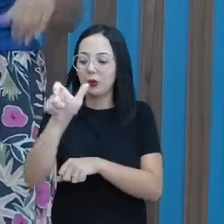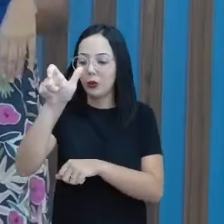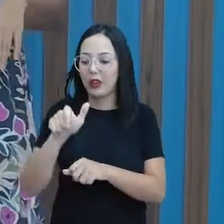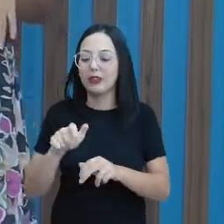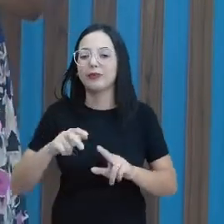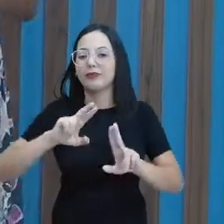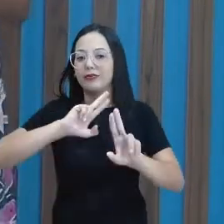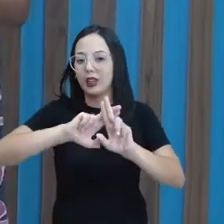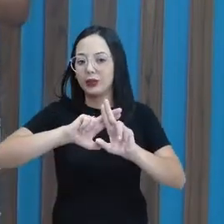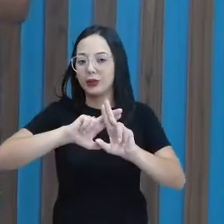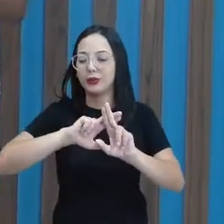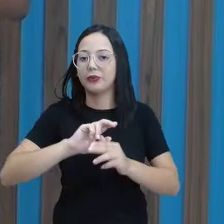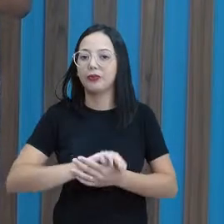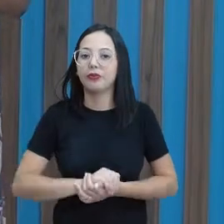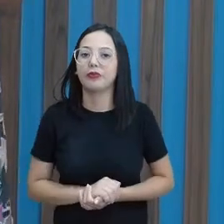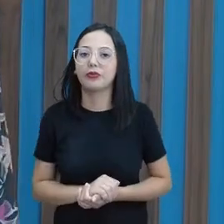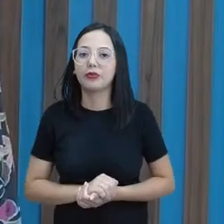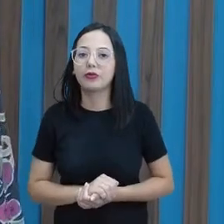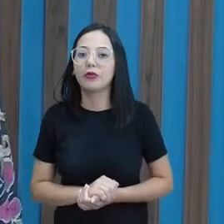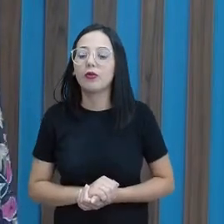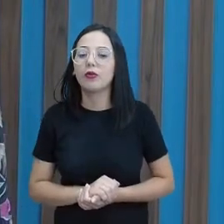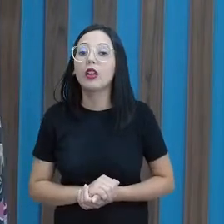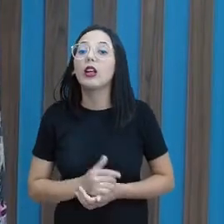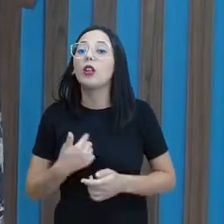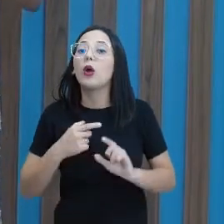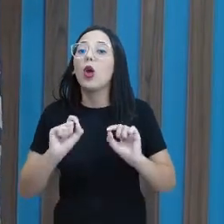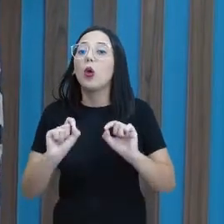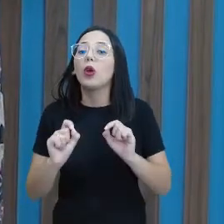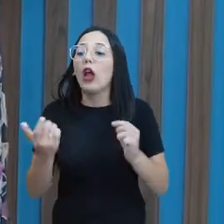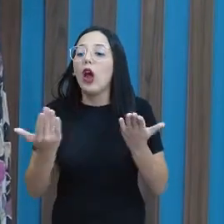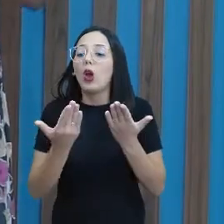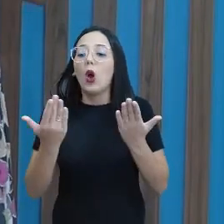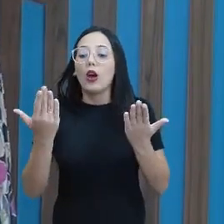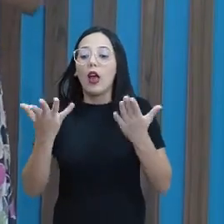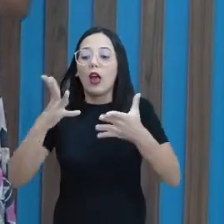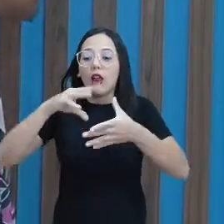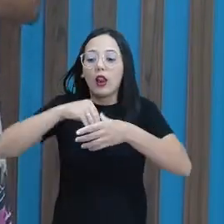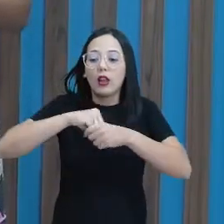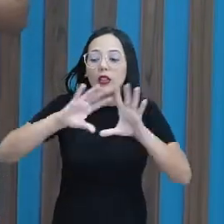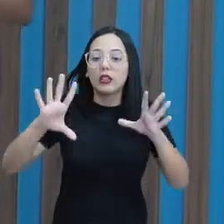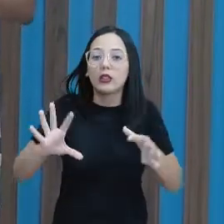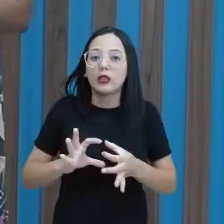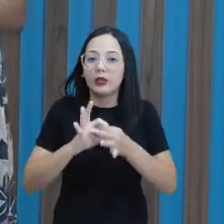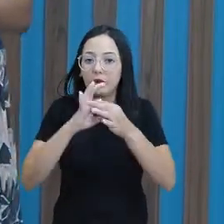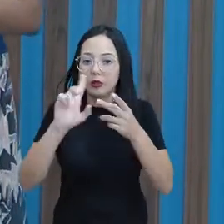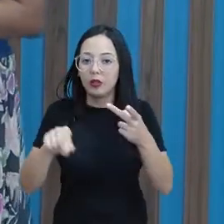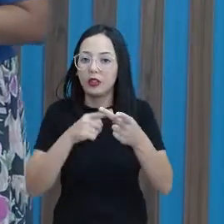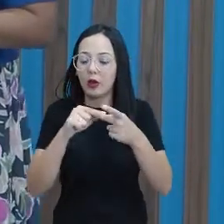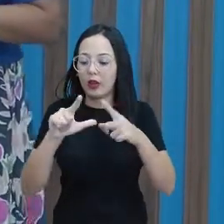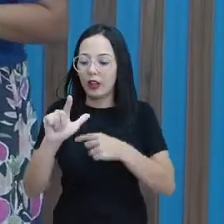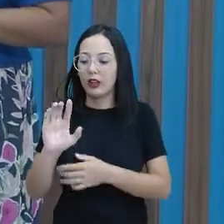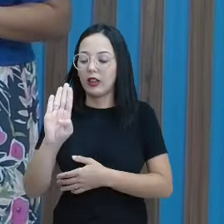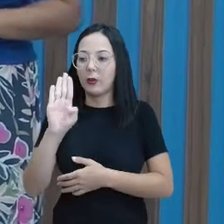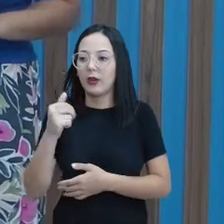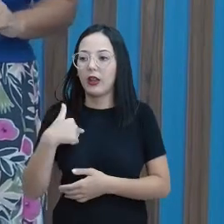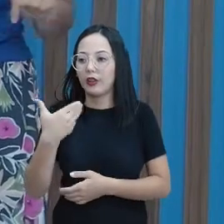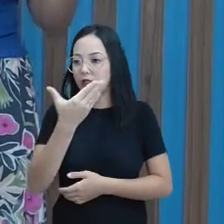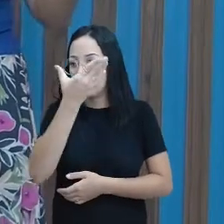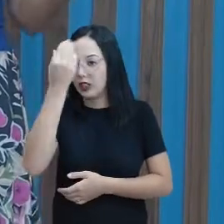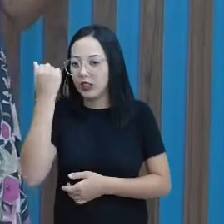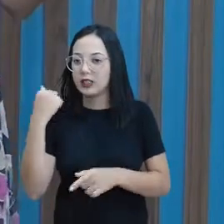preso. Disse algumas palavras, então eu estou intercalando uma ideia na outra. Aqui na letra B, eu esqueci de